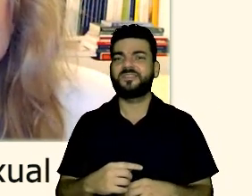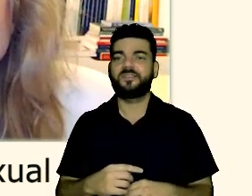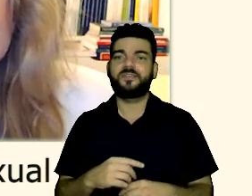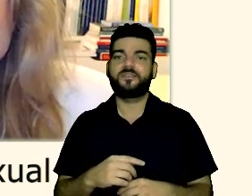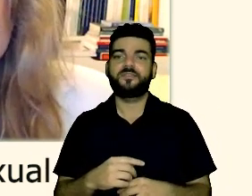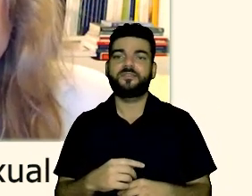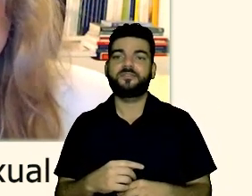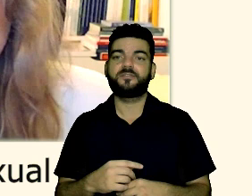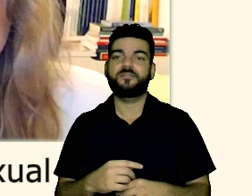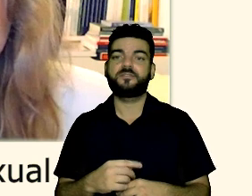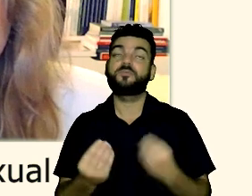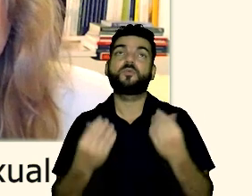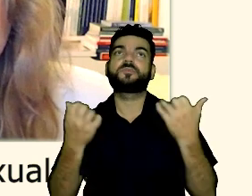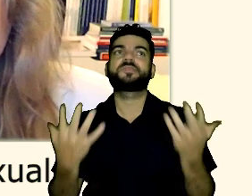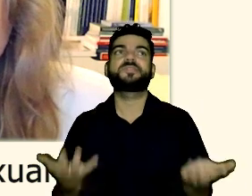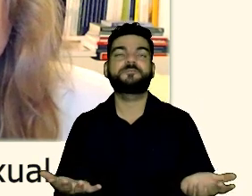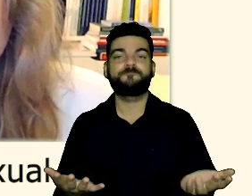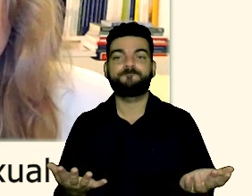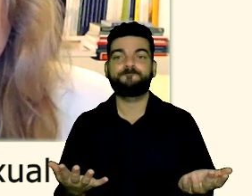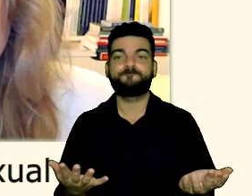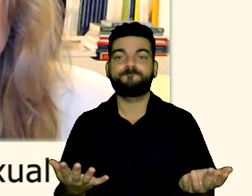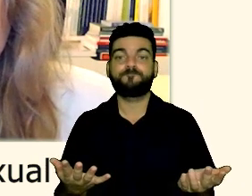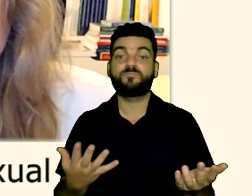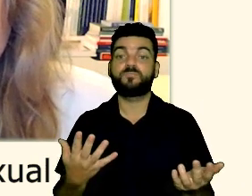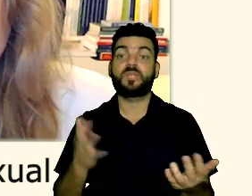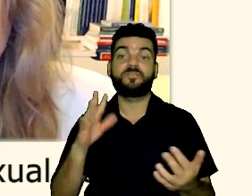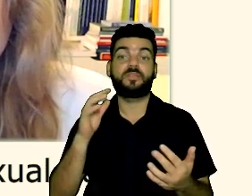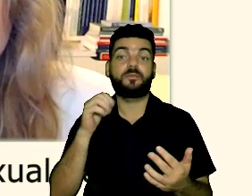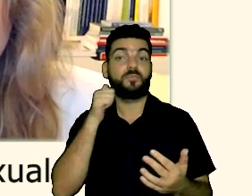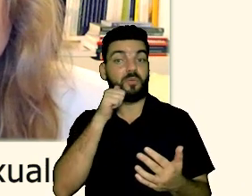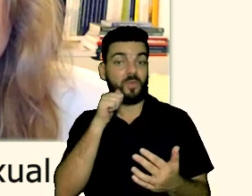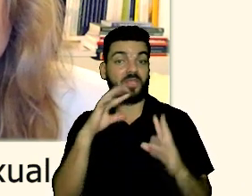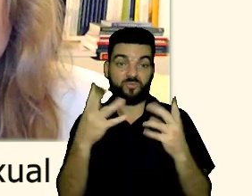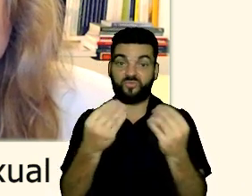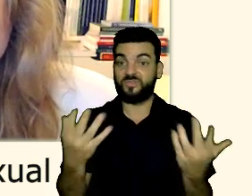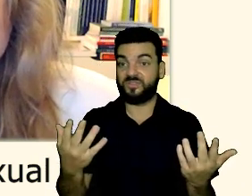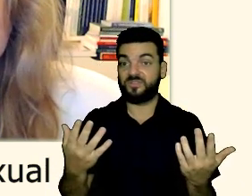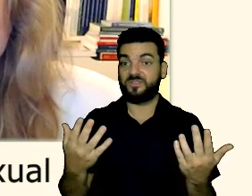gente observa muito, né, no nosso ambiente de trabalho, esse questionamento,